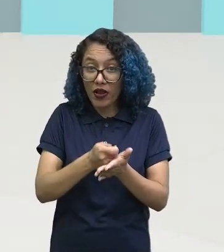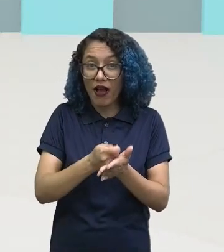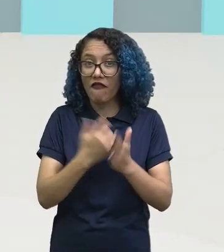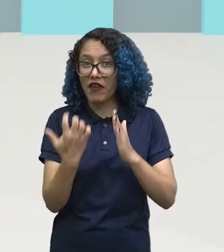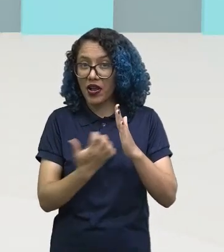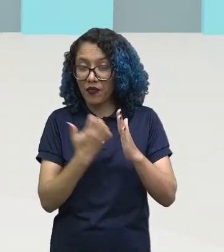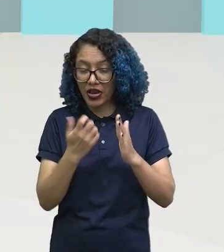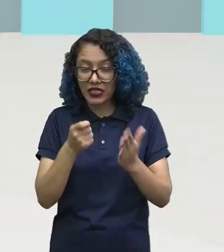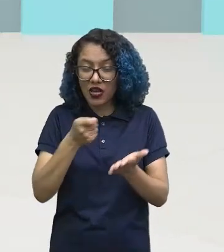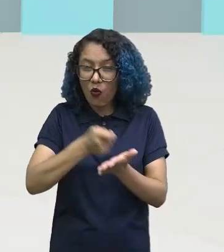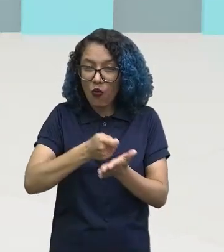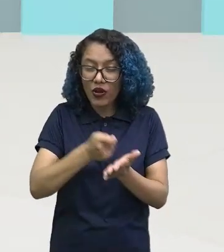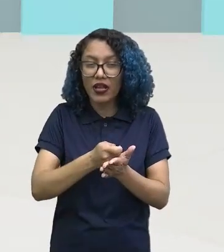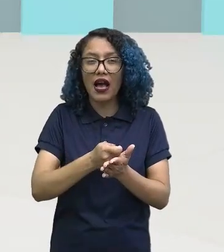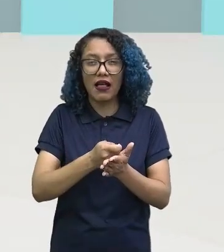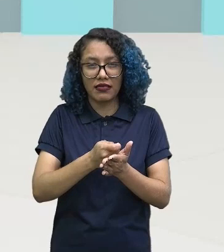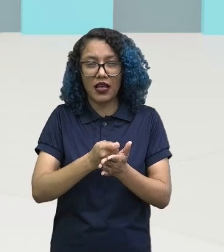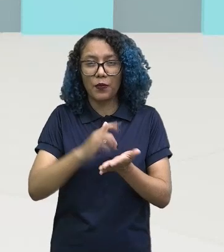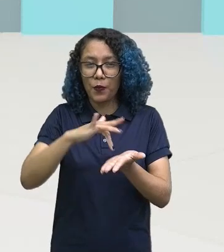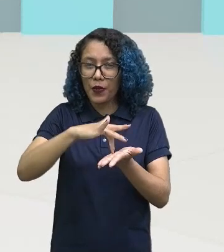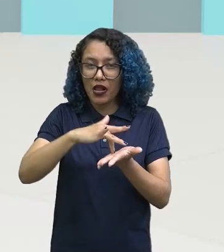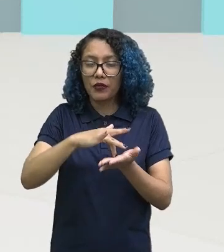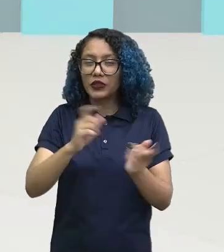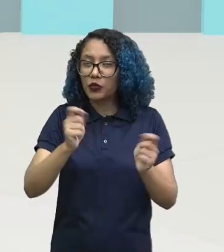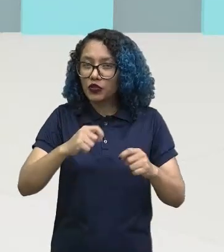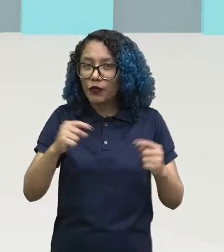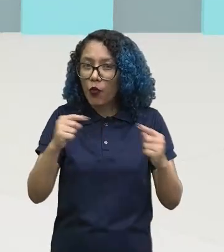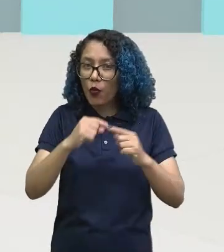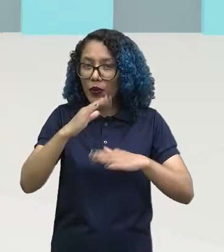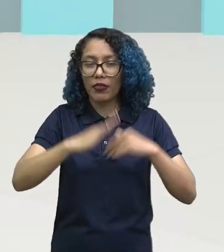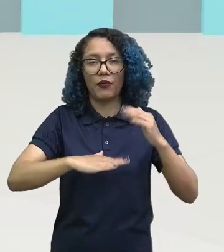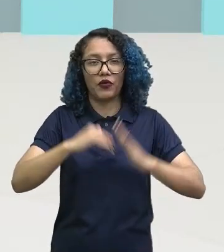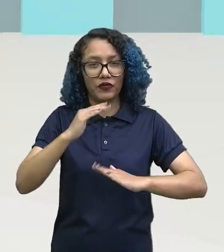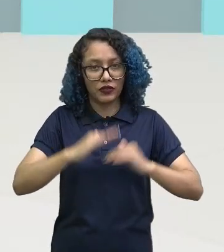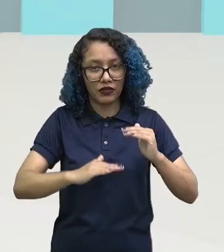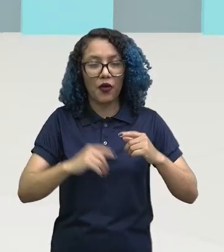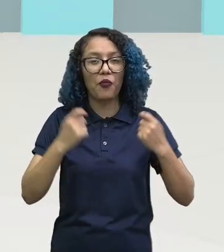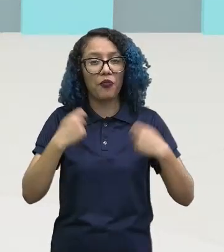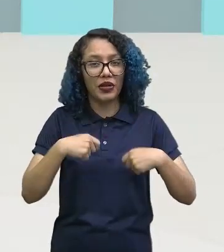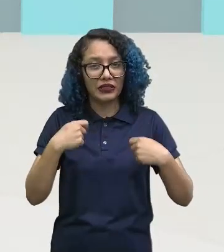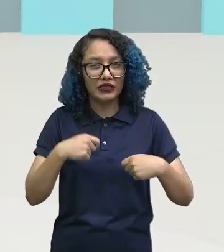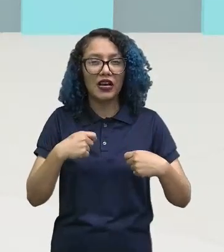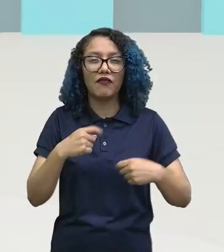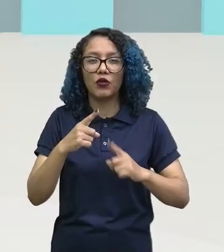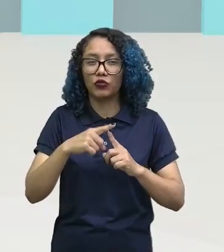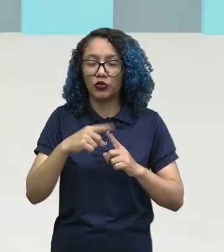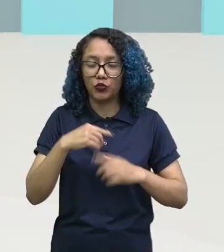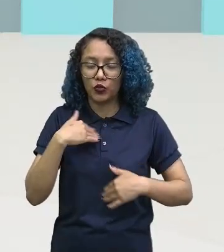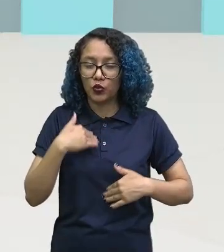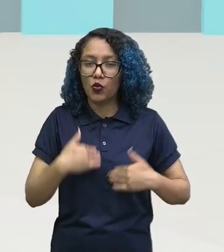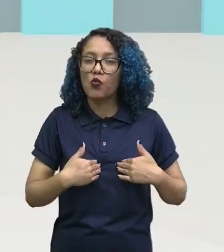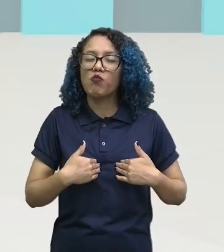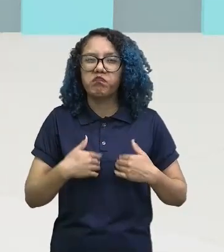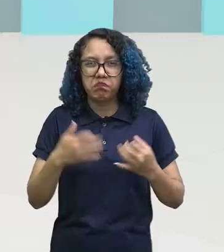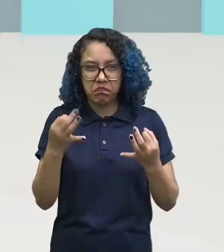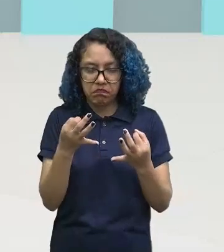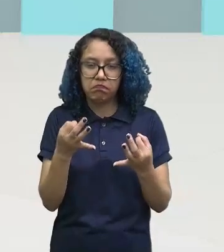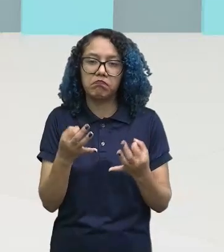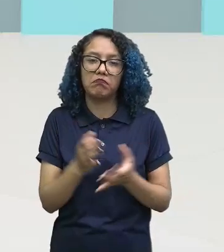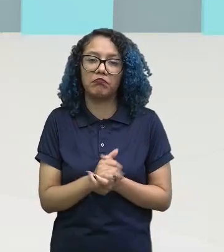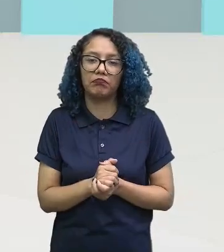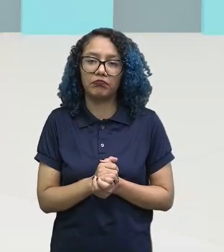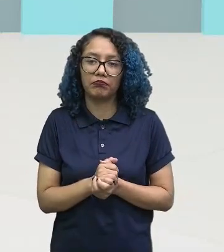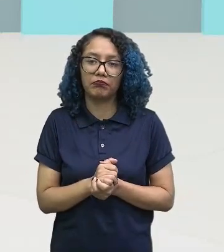que as bailarinas sejam profissionais. E o balé, ele evoluiu de tal forma em que o